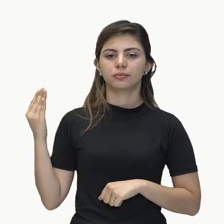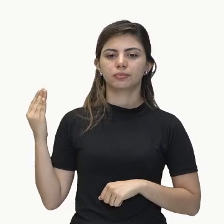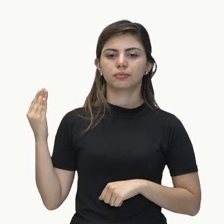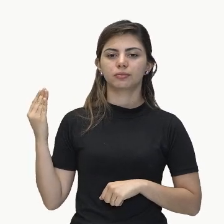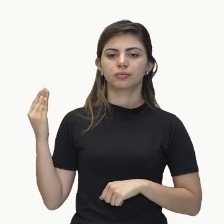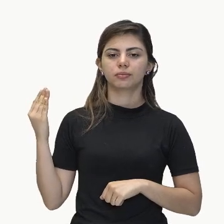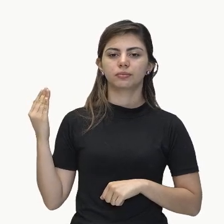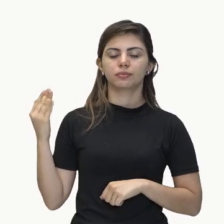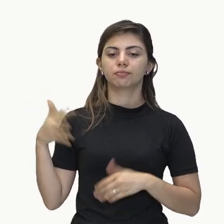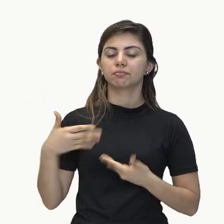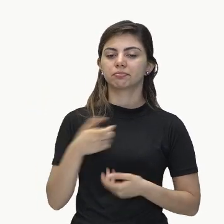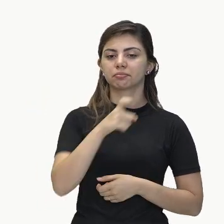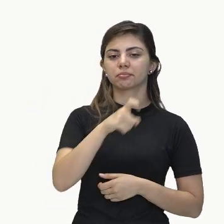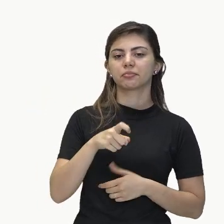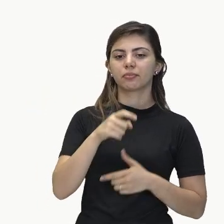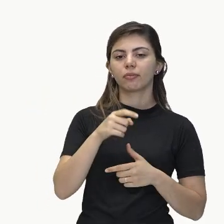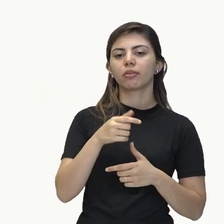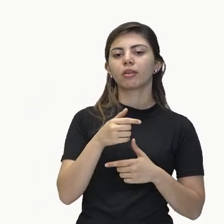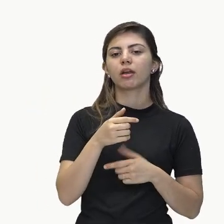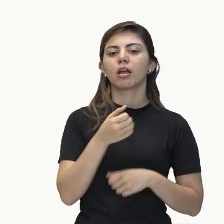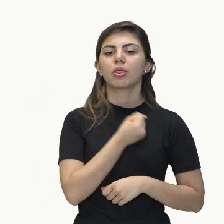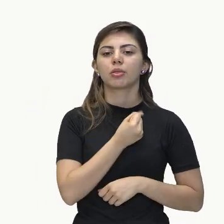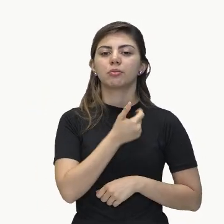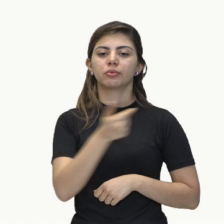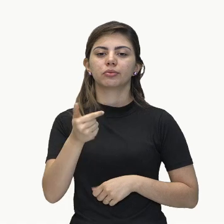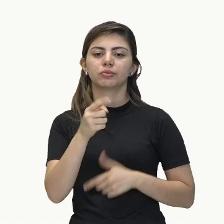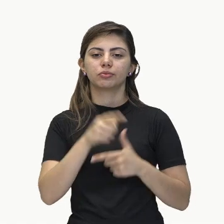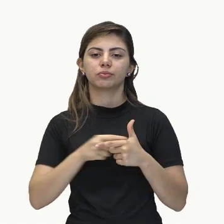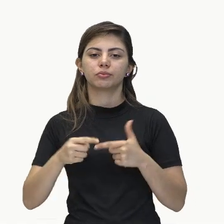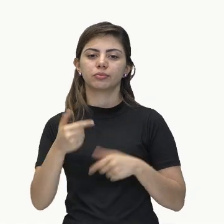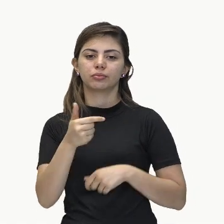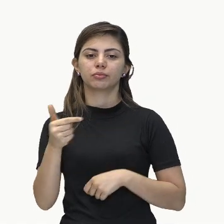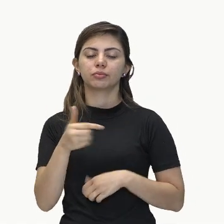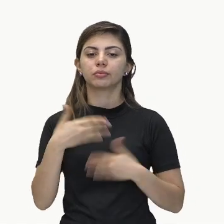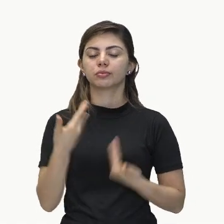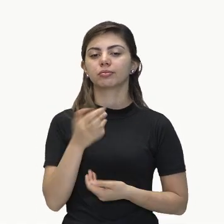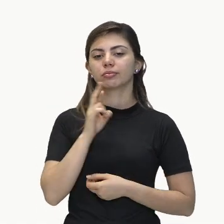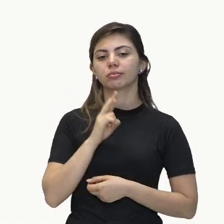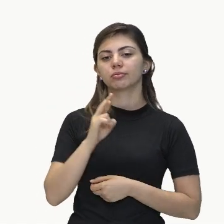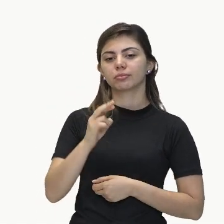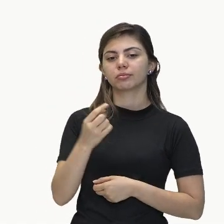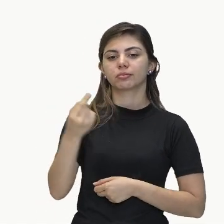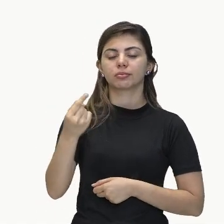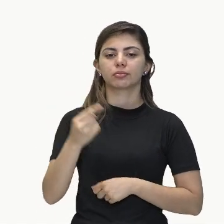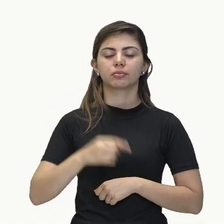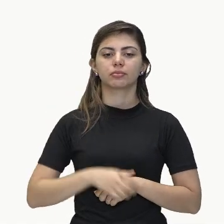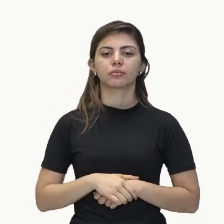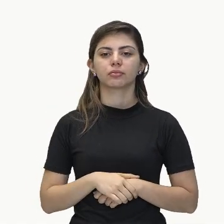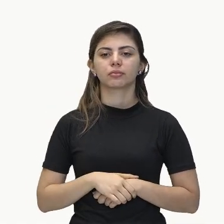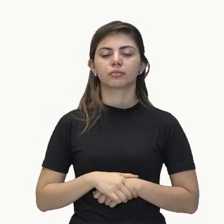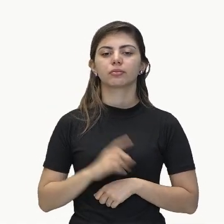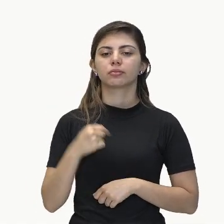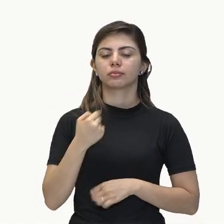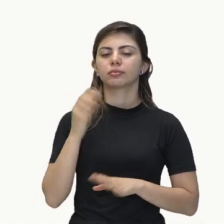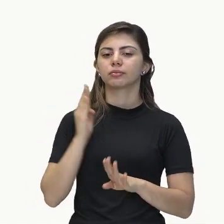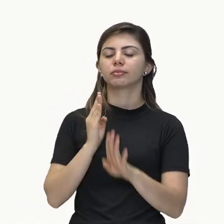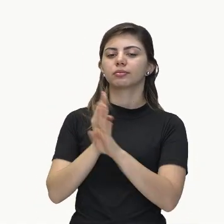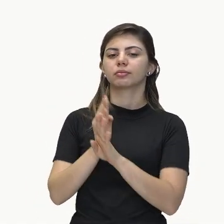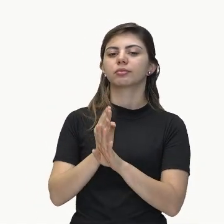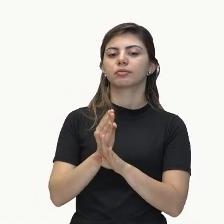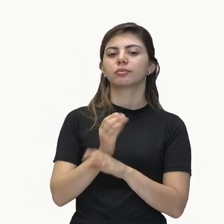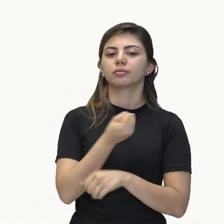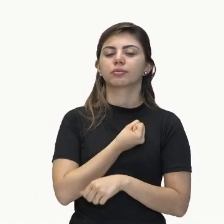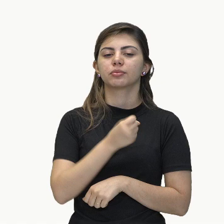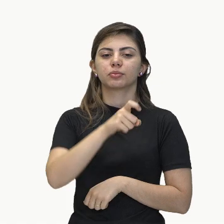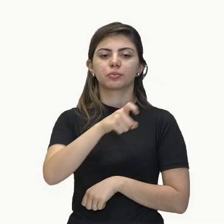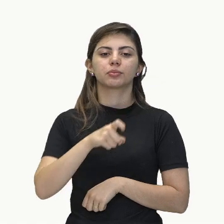por 22. Então, meu x é igual a 1. Achado o meu valor de x, o que